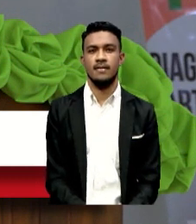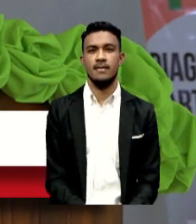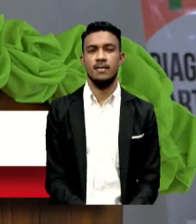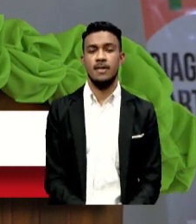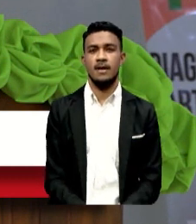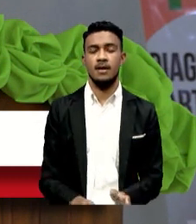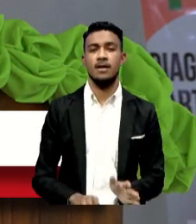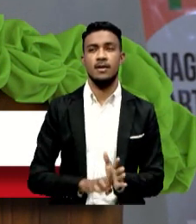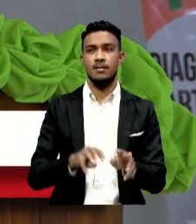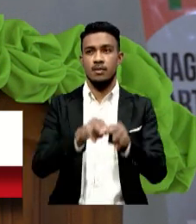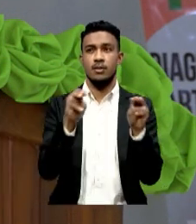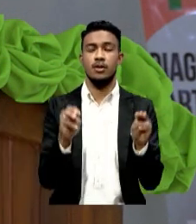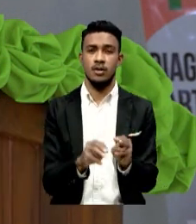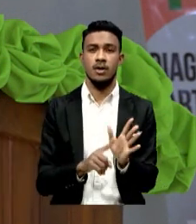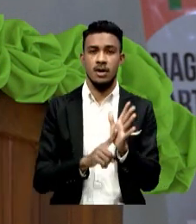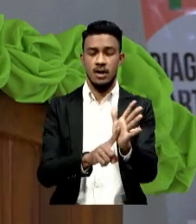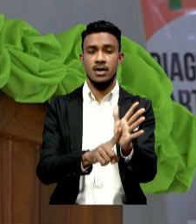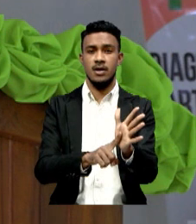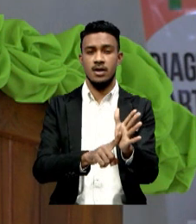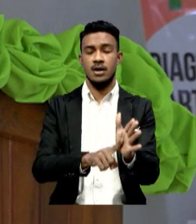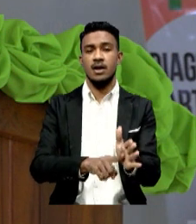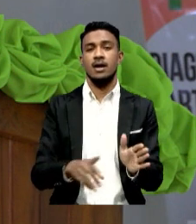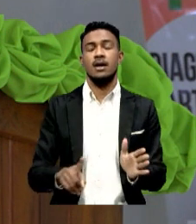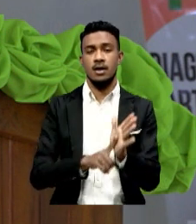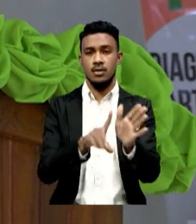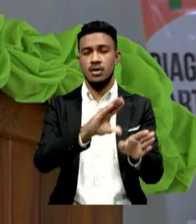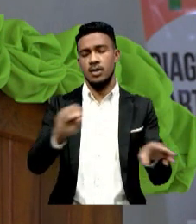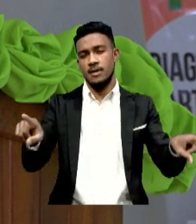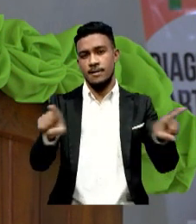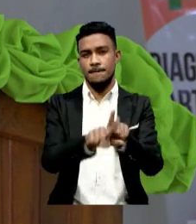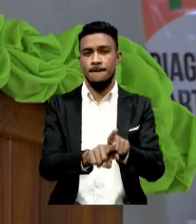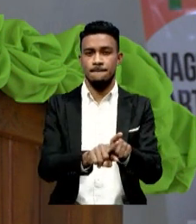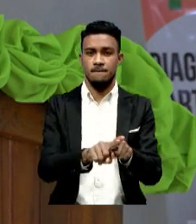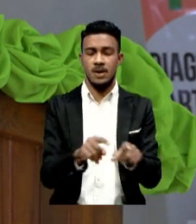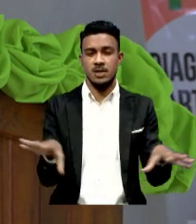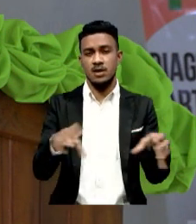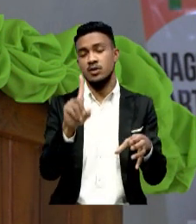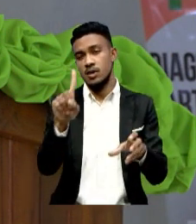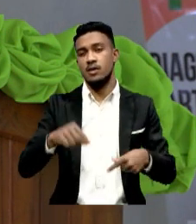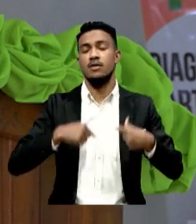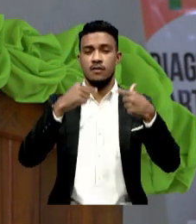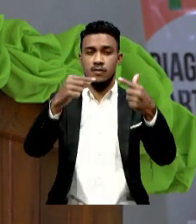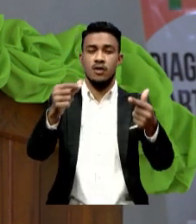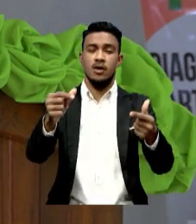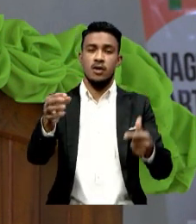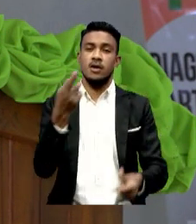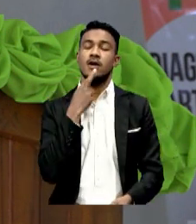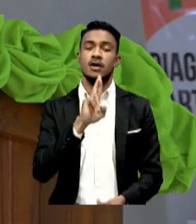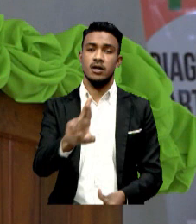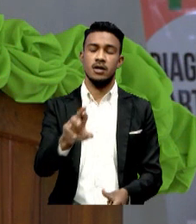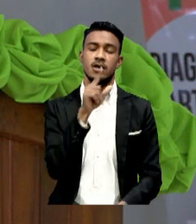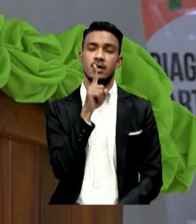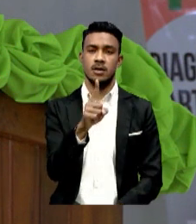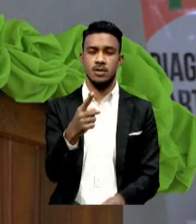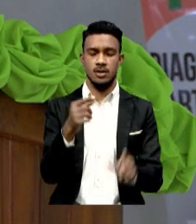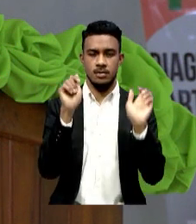cata diagnóstico participativo nessa meios ida onde fornece resultado significante